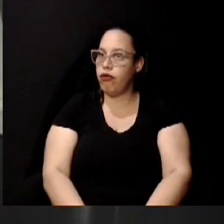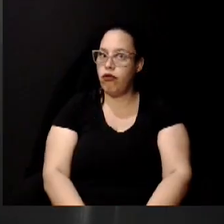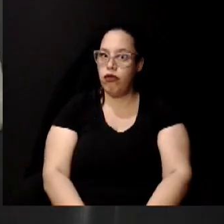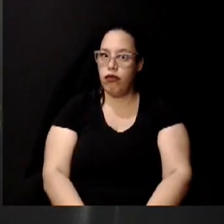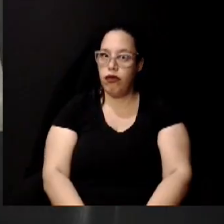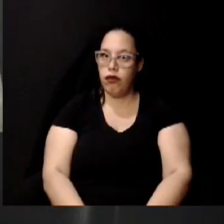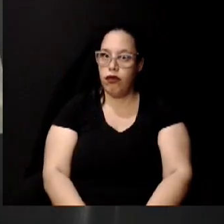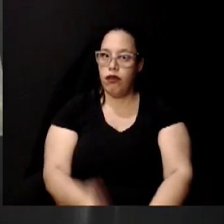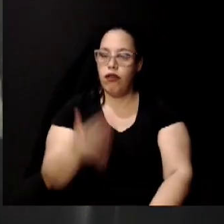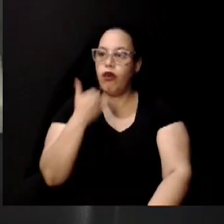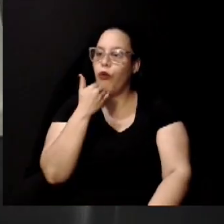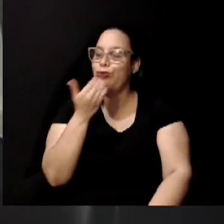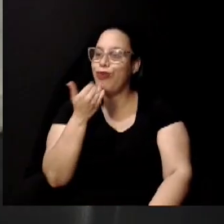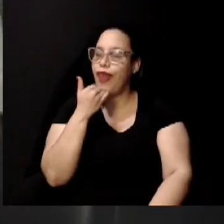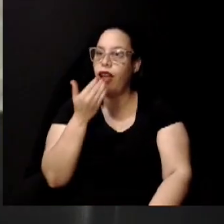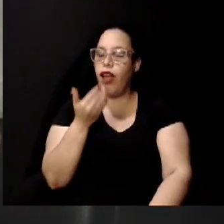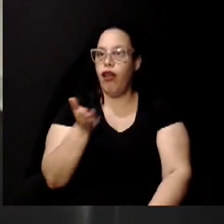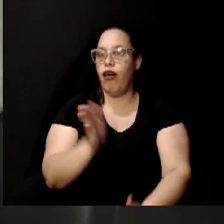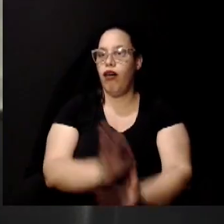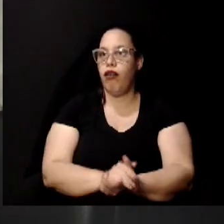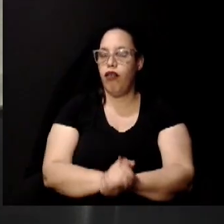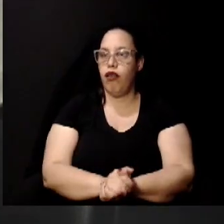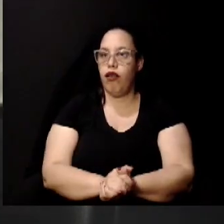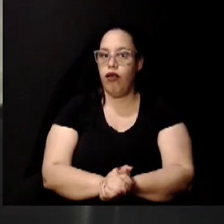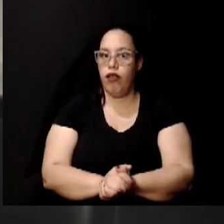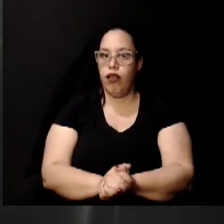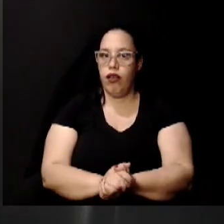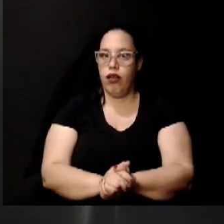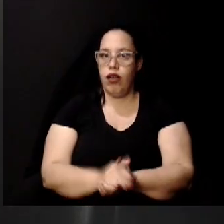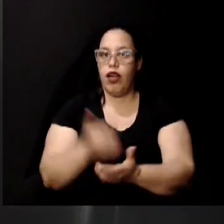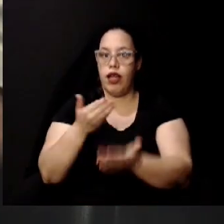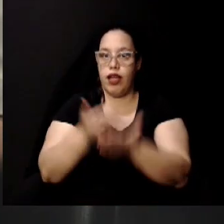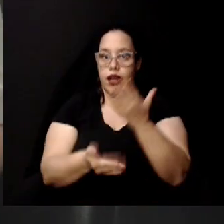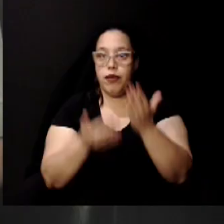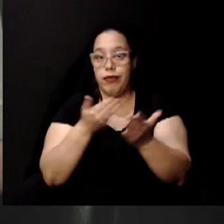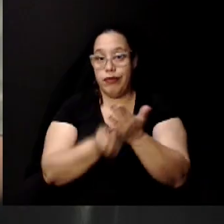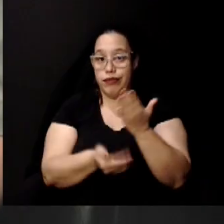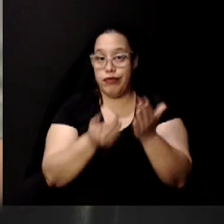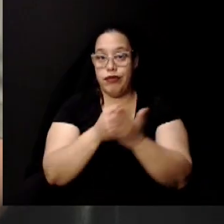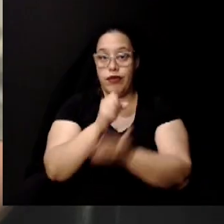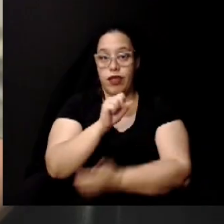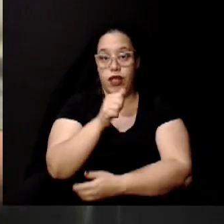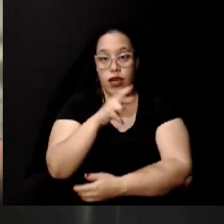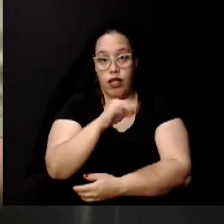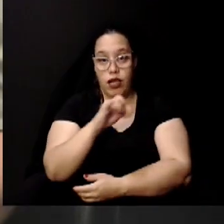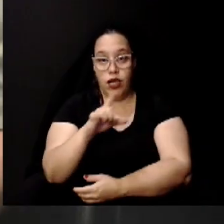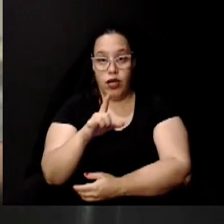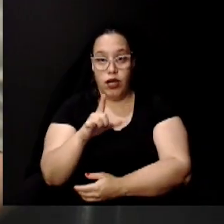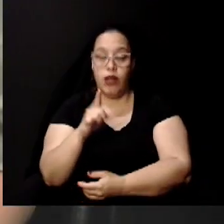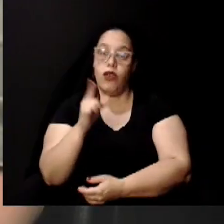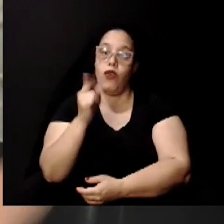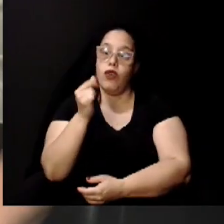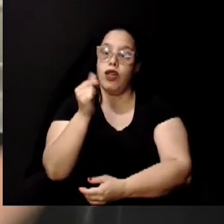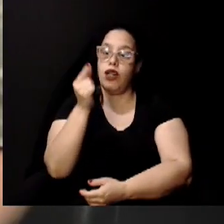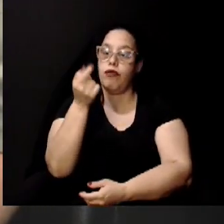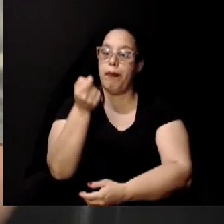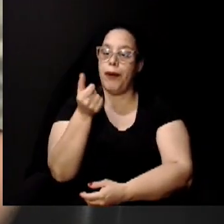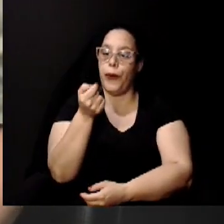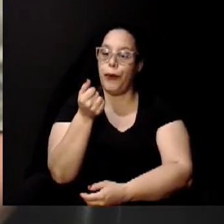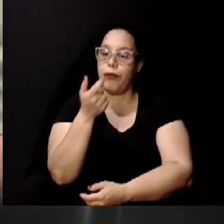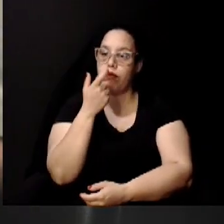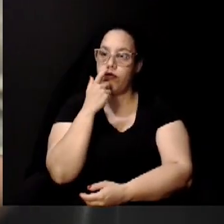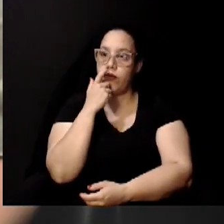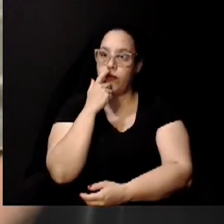você não tem um reajuste salarial que acompanhe as perdas salariais. Então você ganha pouco, mal, tá sempre no